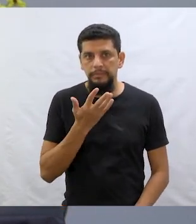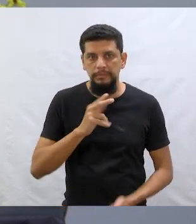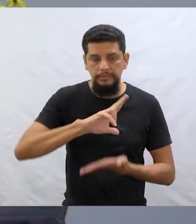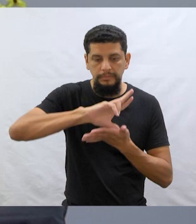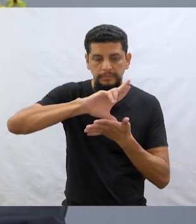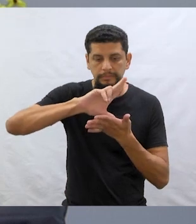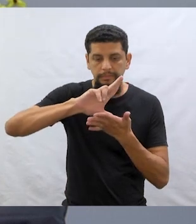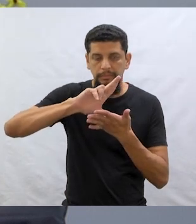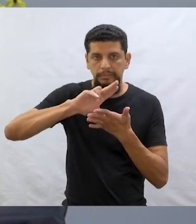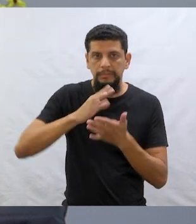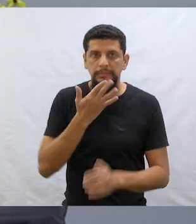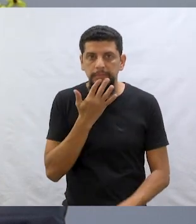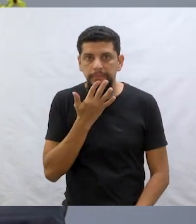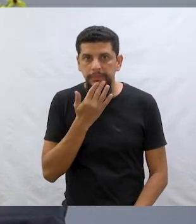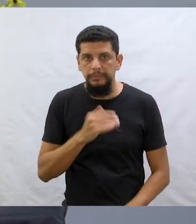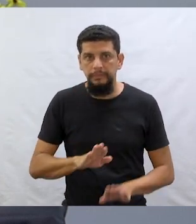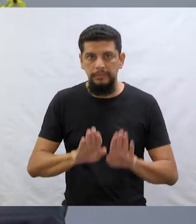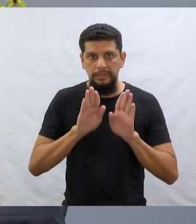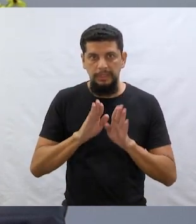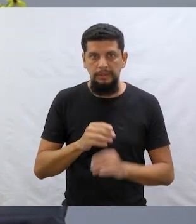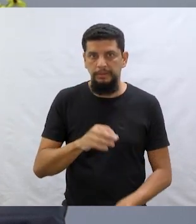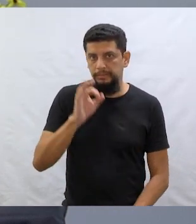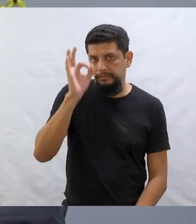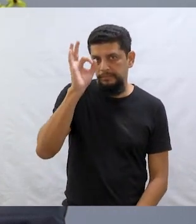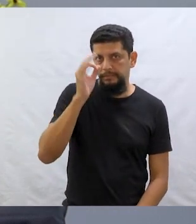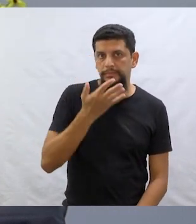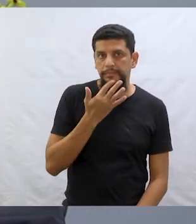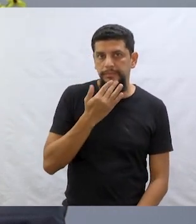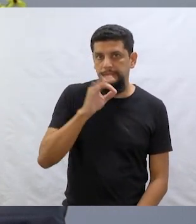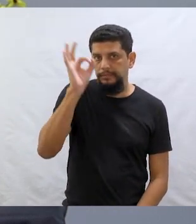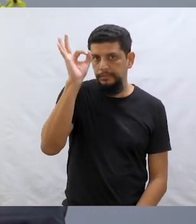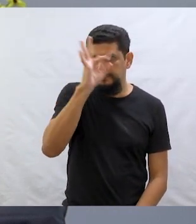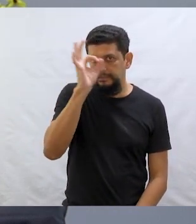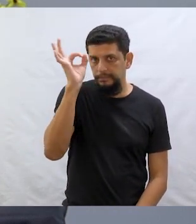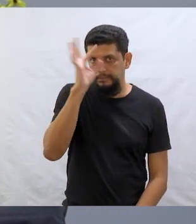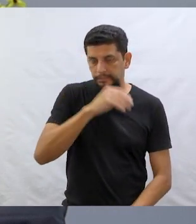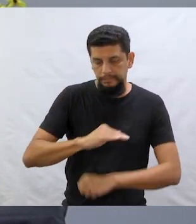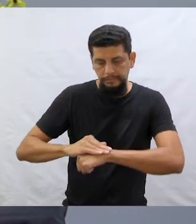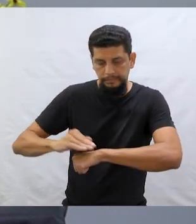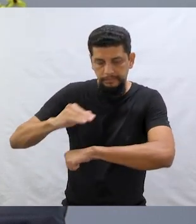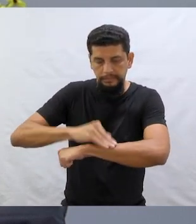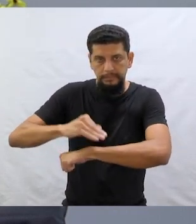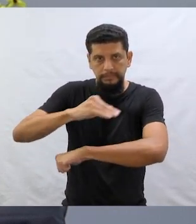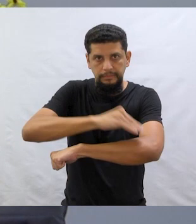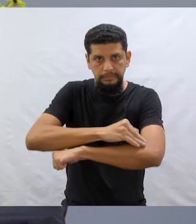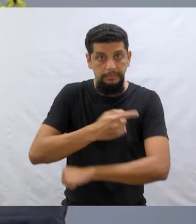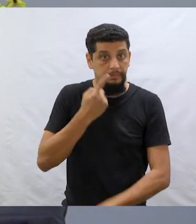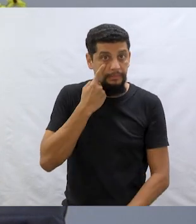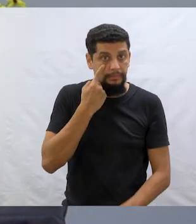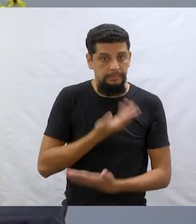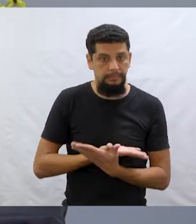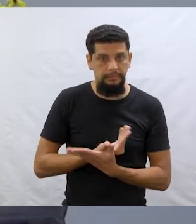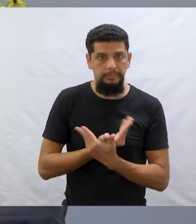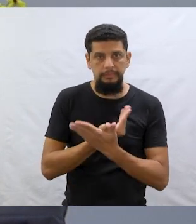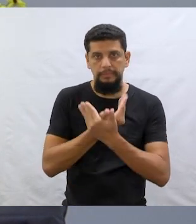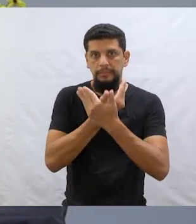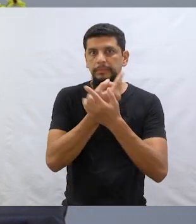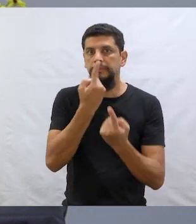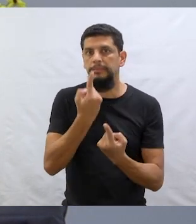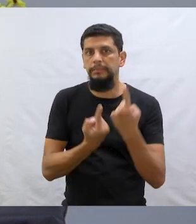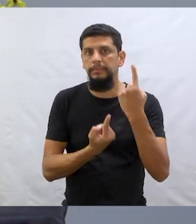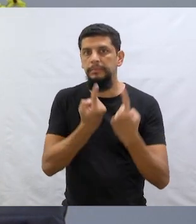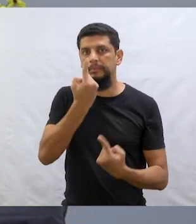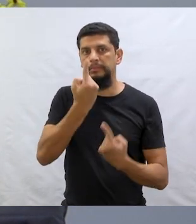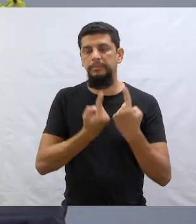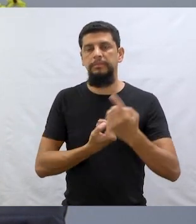mas ele é a maior parte do sapo, ele é verde. Então vamos ver a borboleta. Qual é a cor